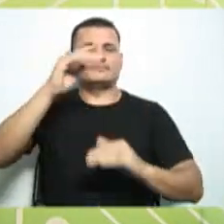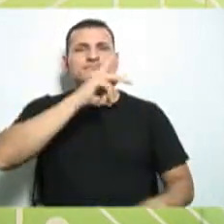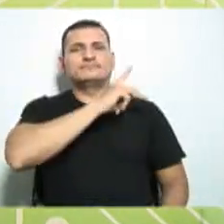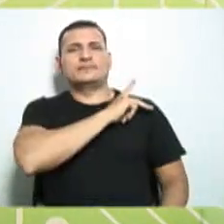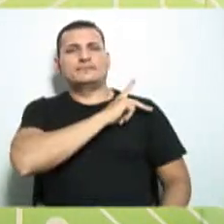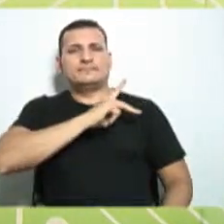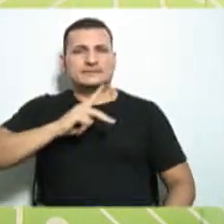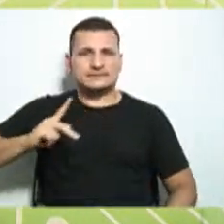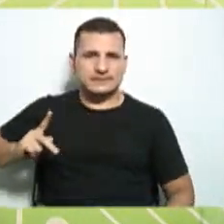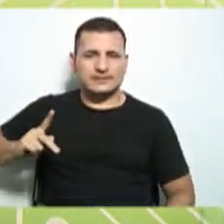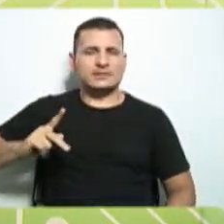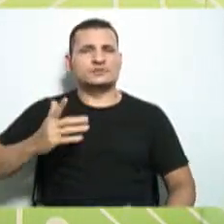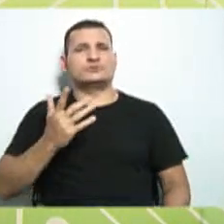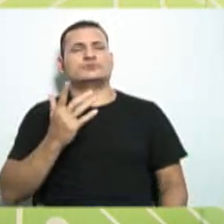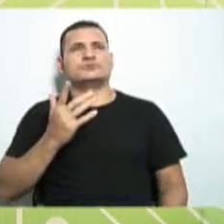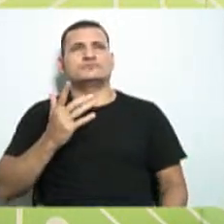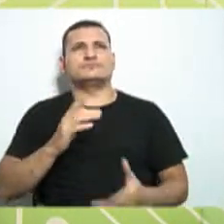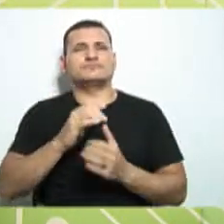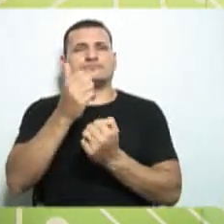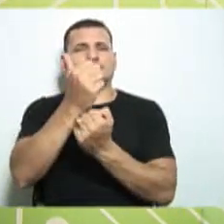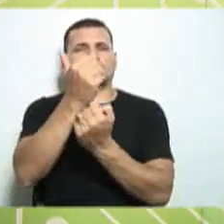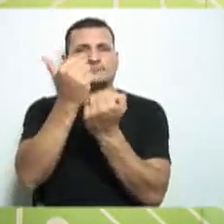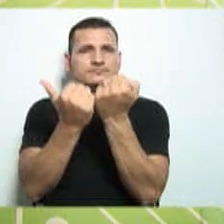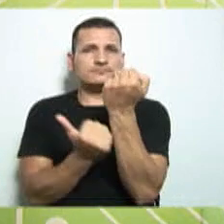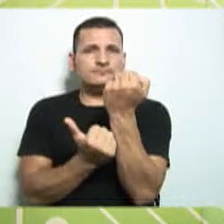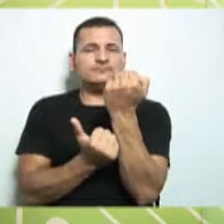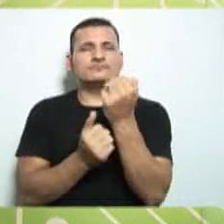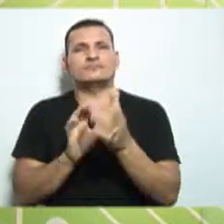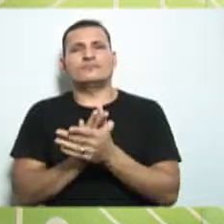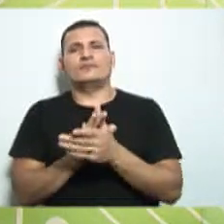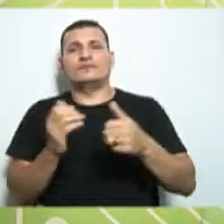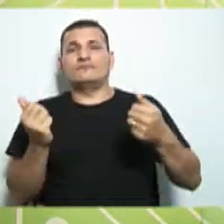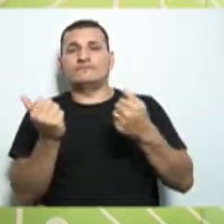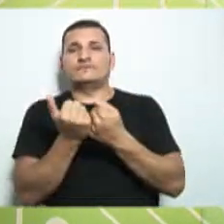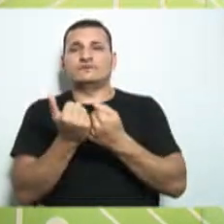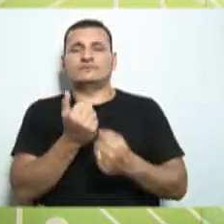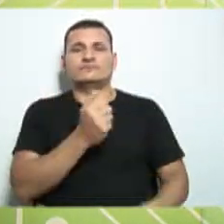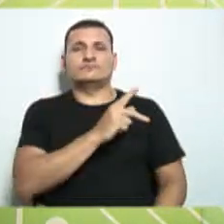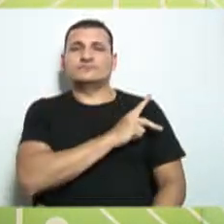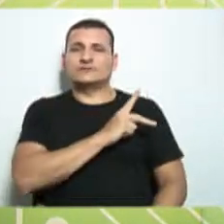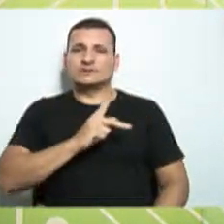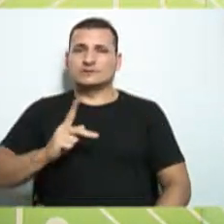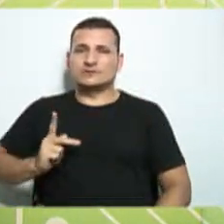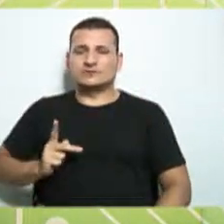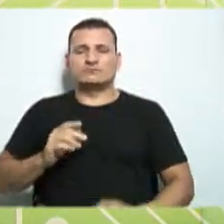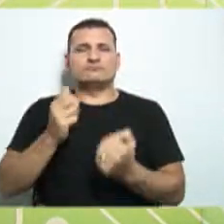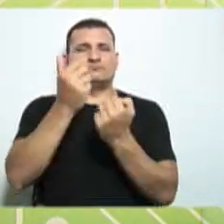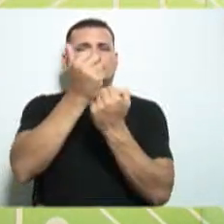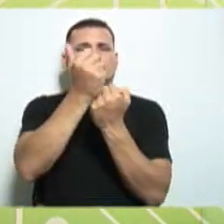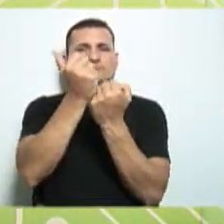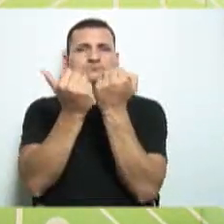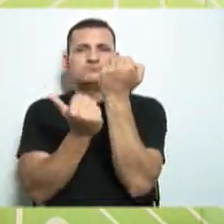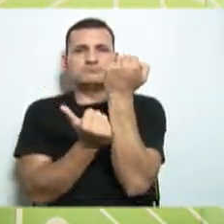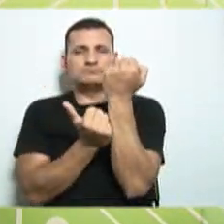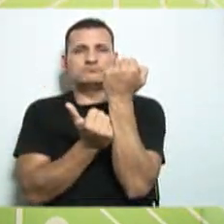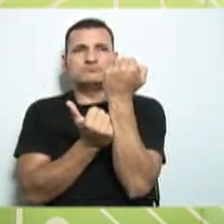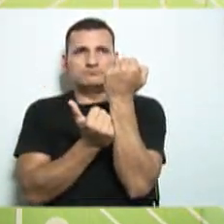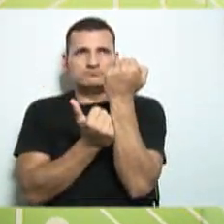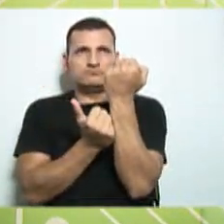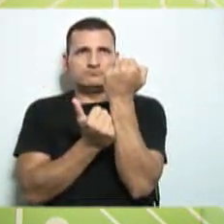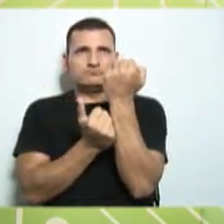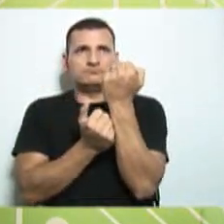da organização, os grandes, né, vice-presidentes, a alta direção como um todo da organização,